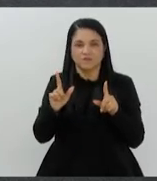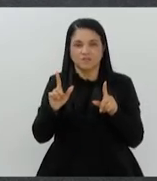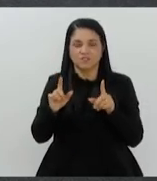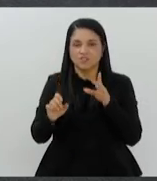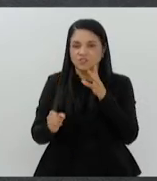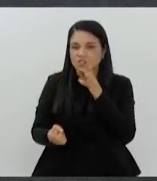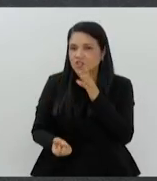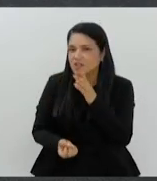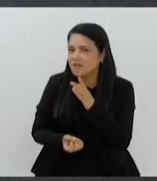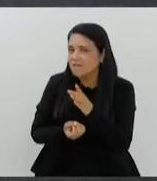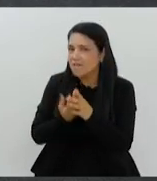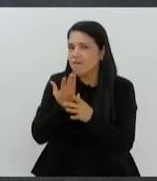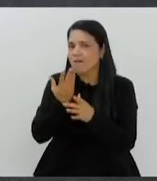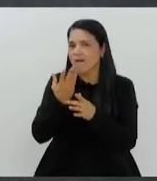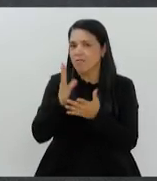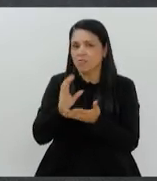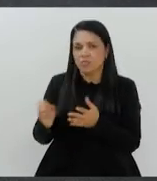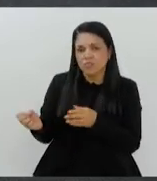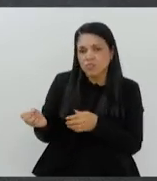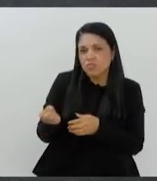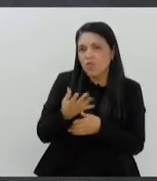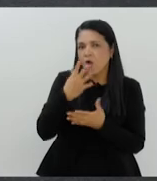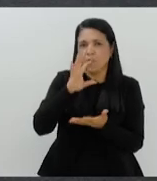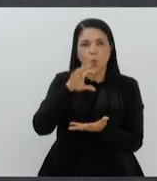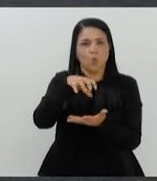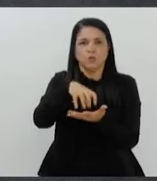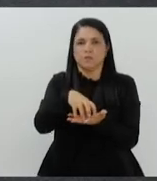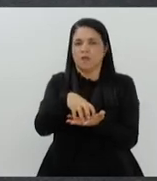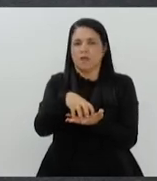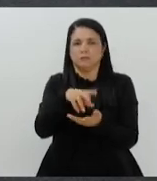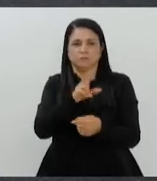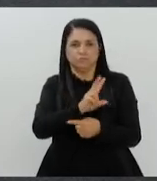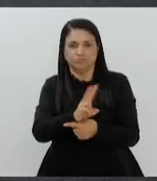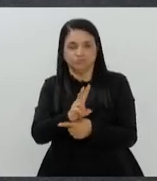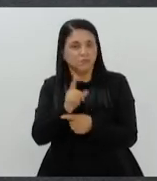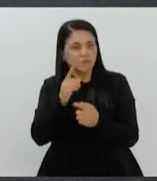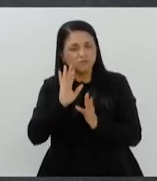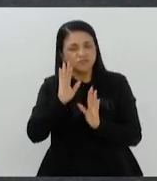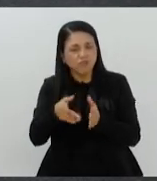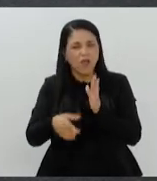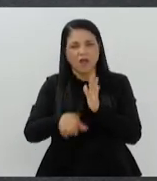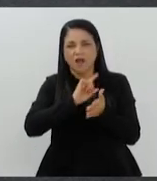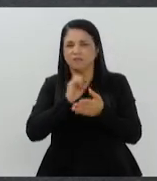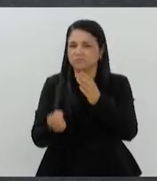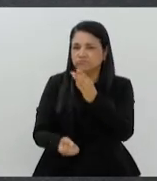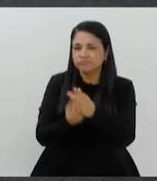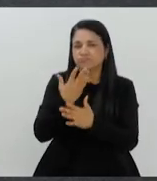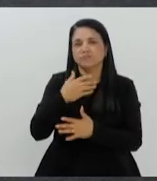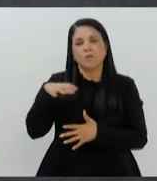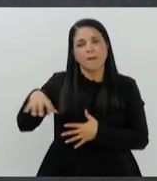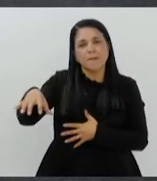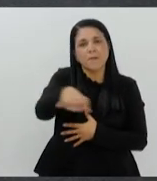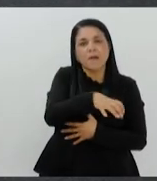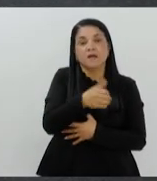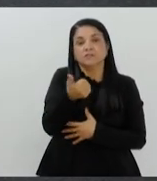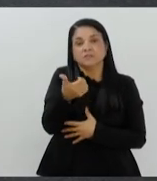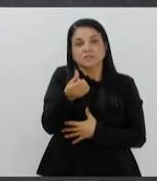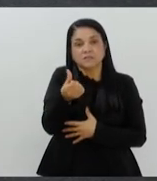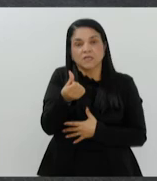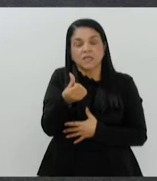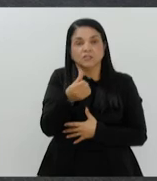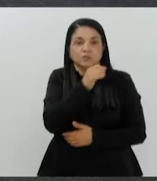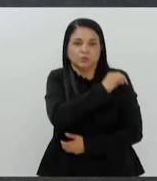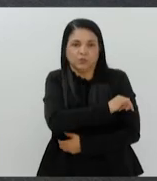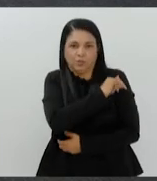criar uma nova unidade de conservação. A gente já criou e ampliou 16 unidades de conservação aqui no Rio de